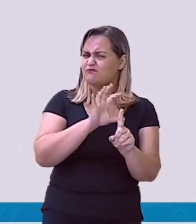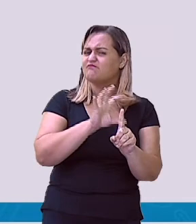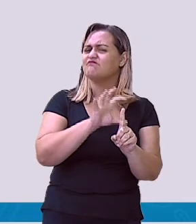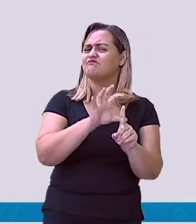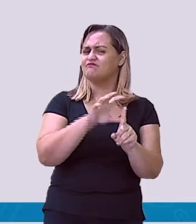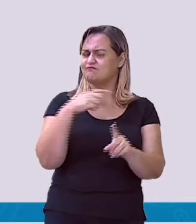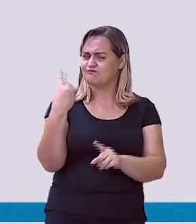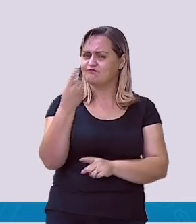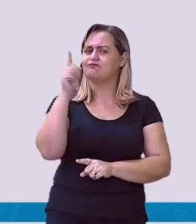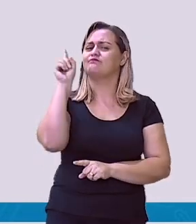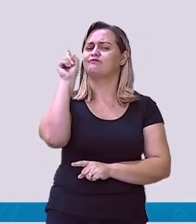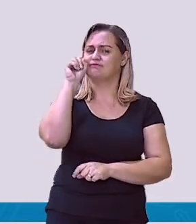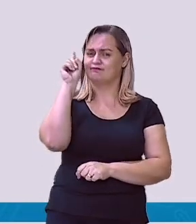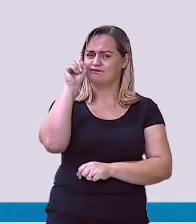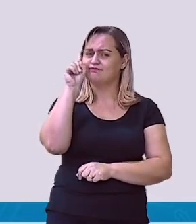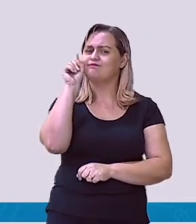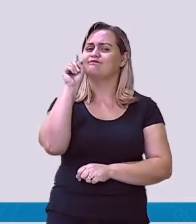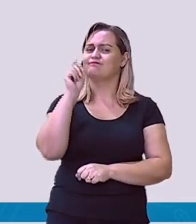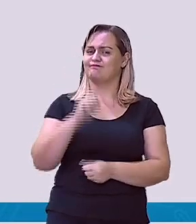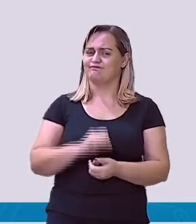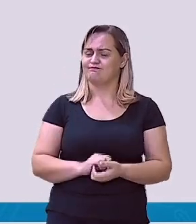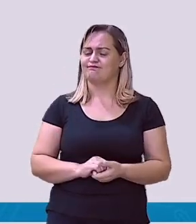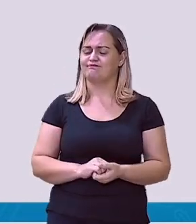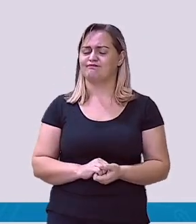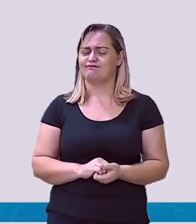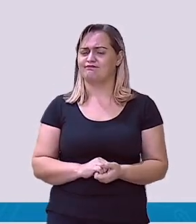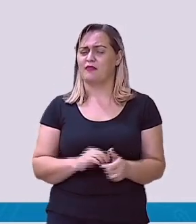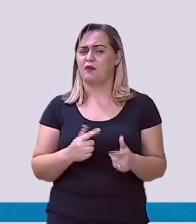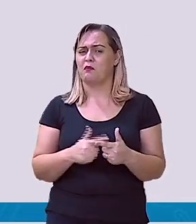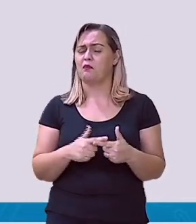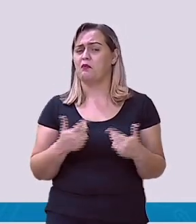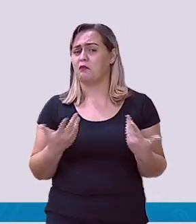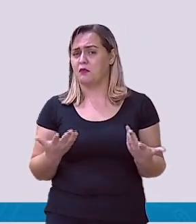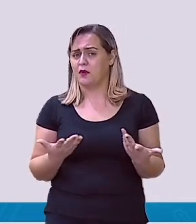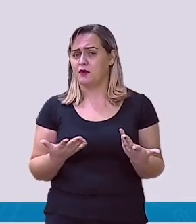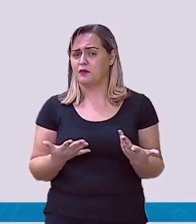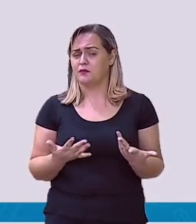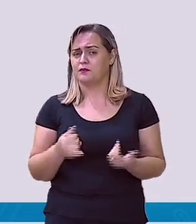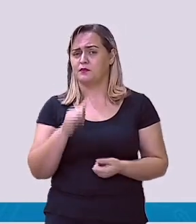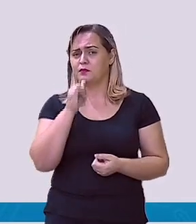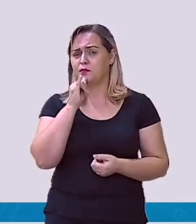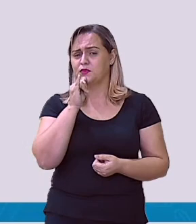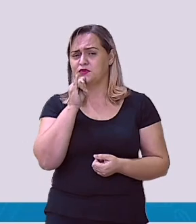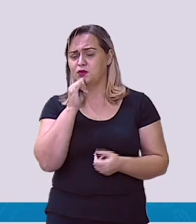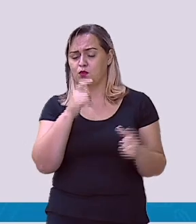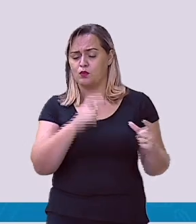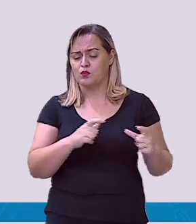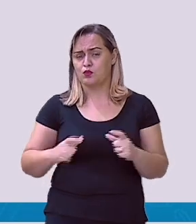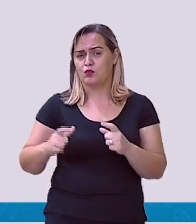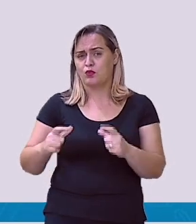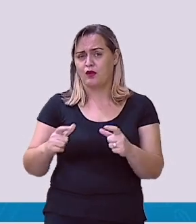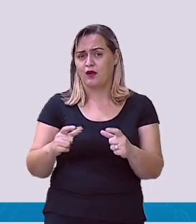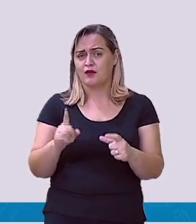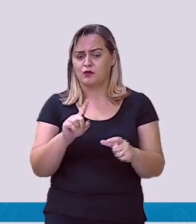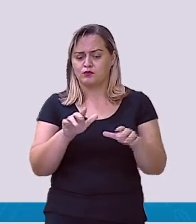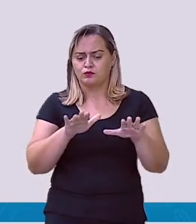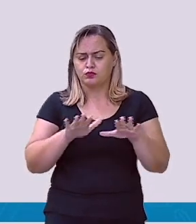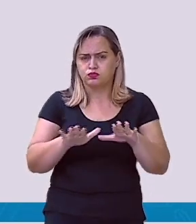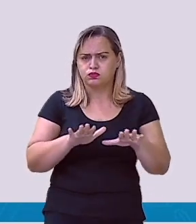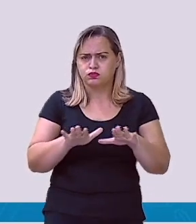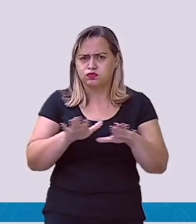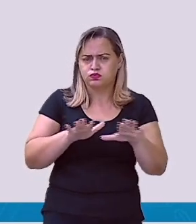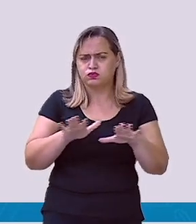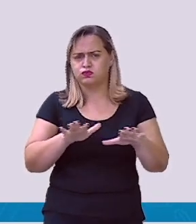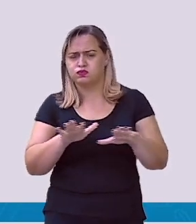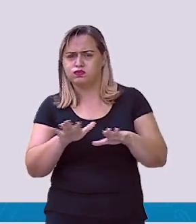dia. Por quê? Nas áreas de instabilidade geológica,